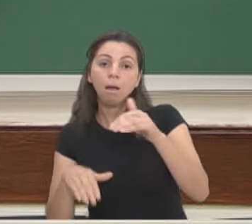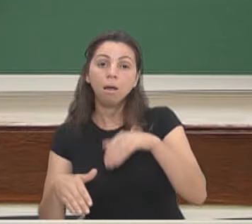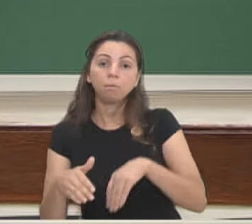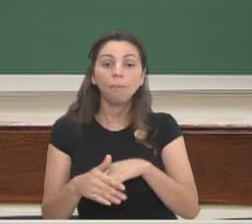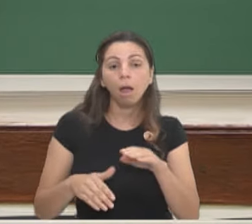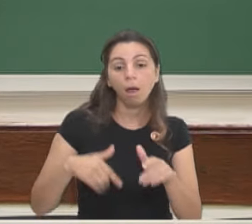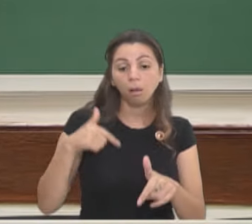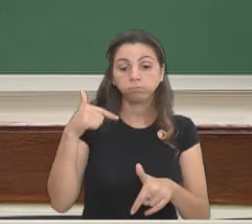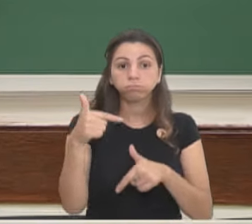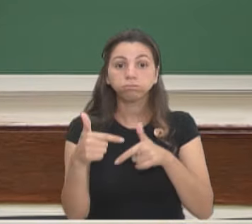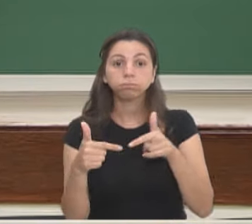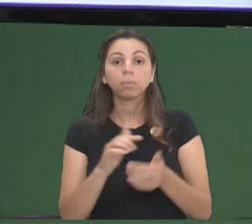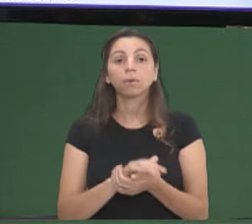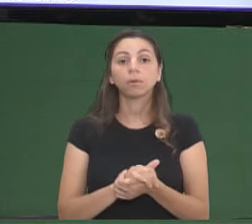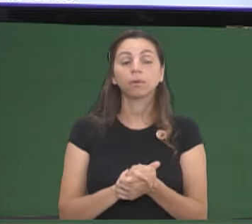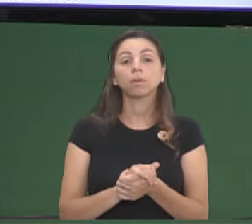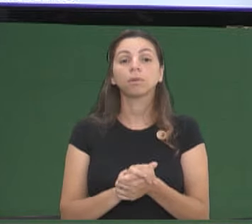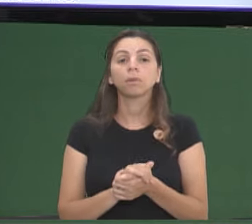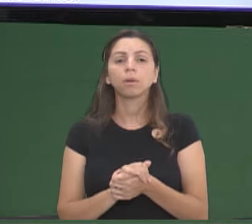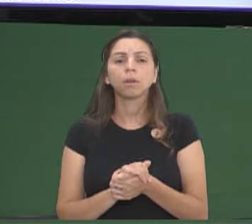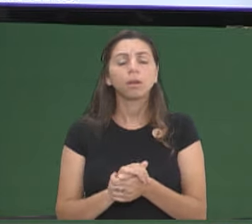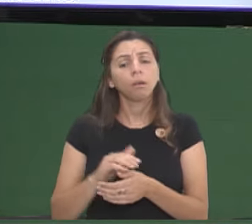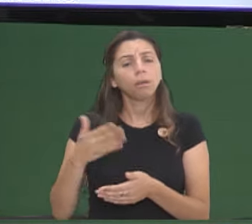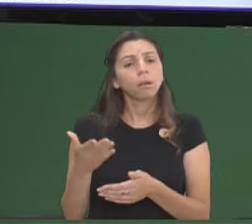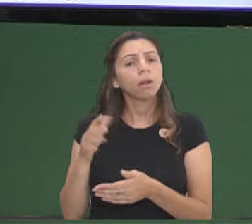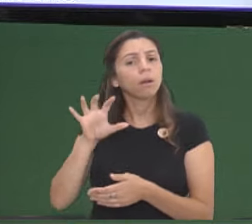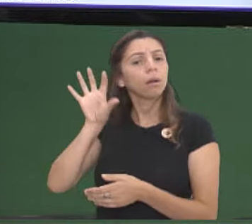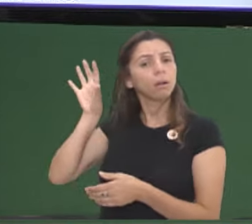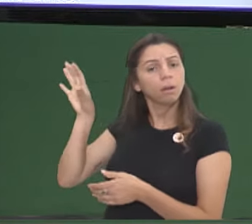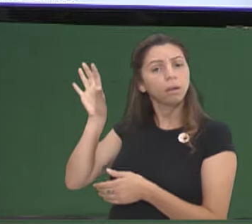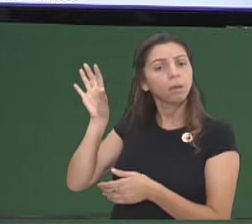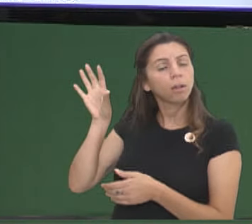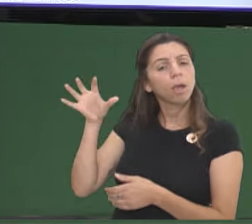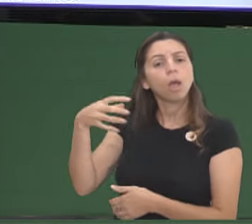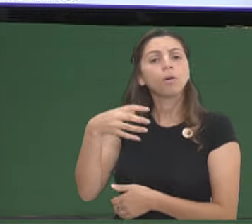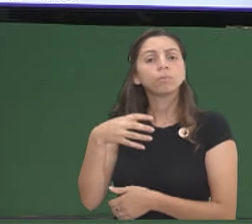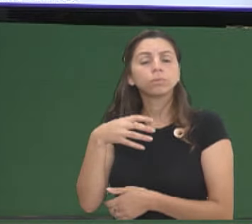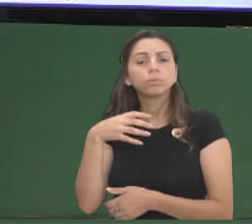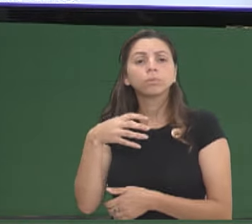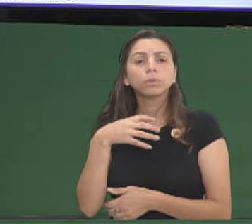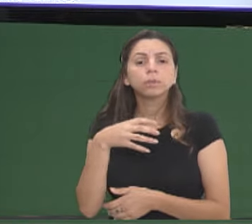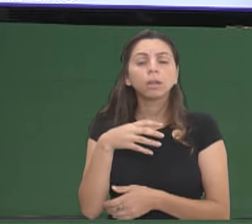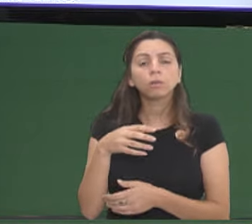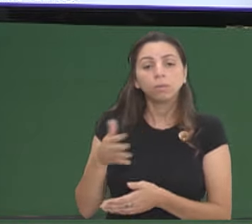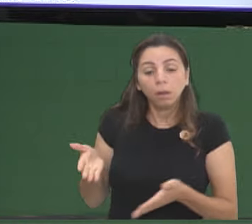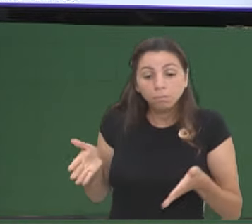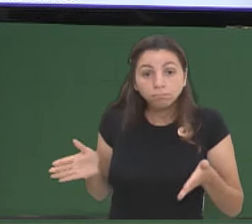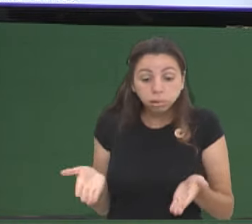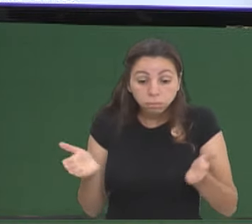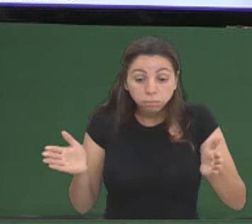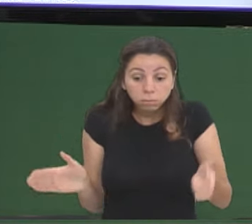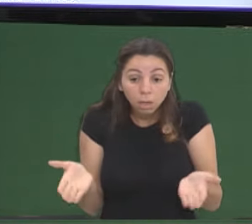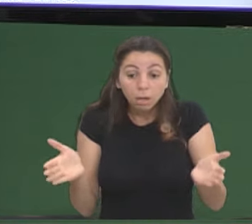que seja validado o ponto. E isso é uma forma do técnico, do professor, estimular essa